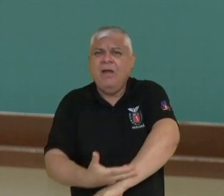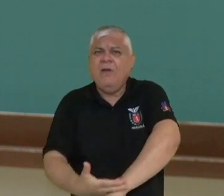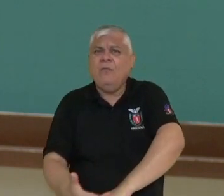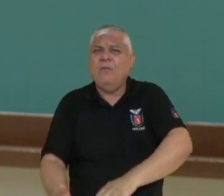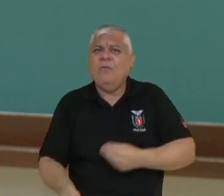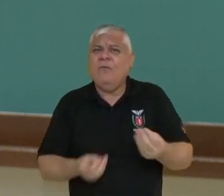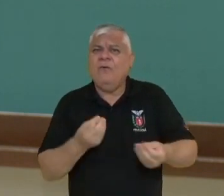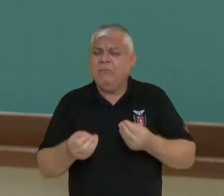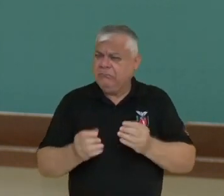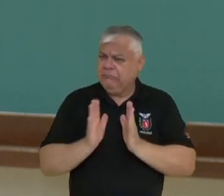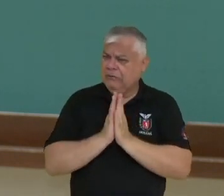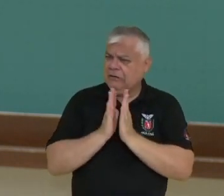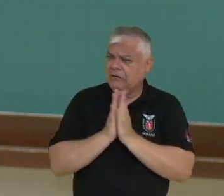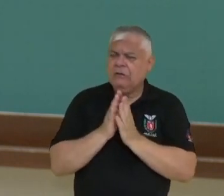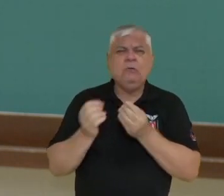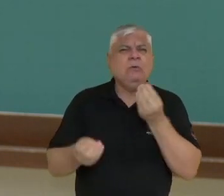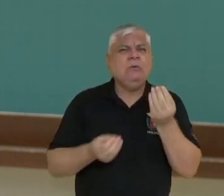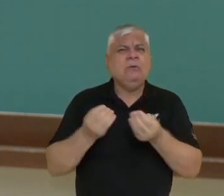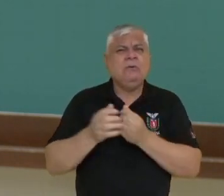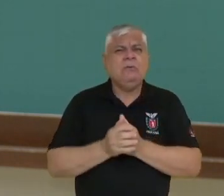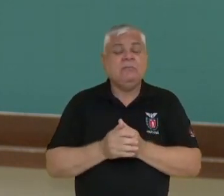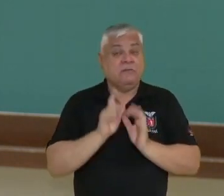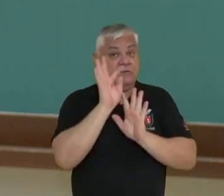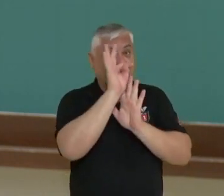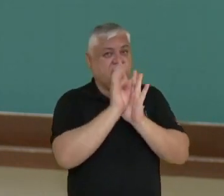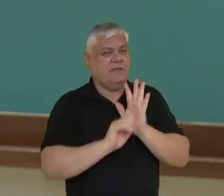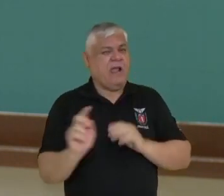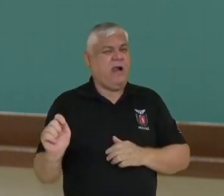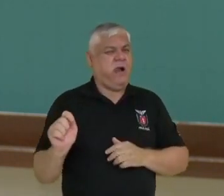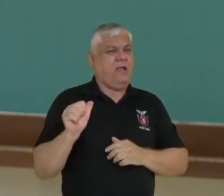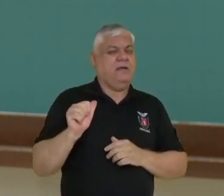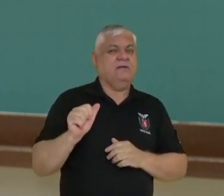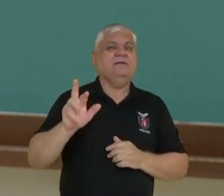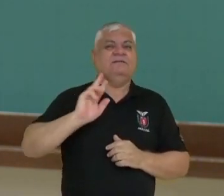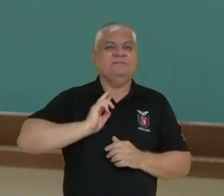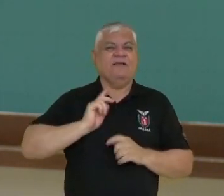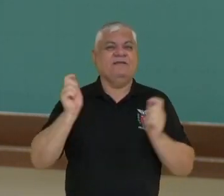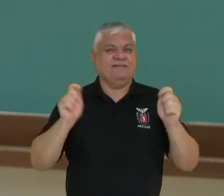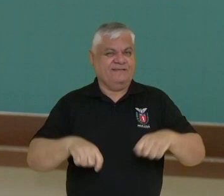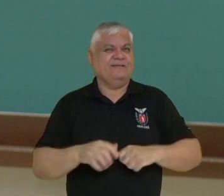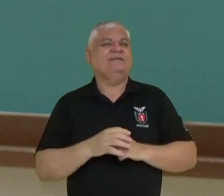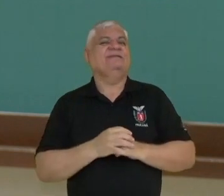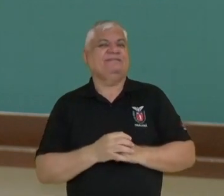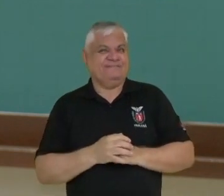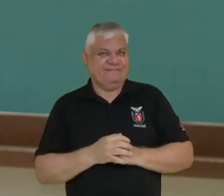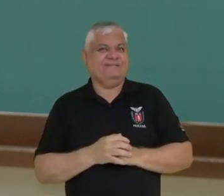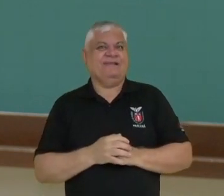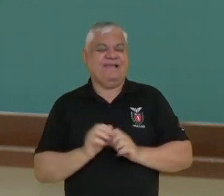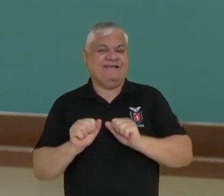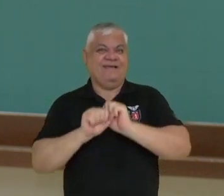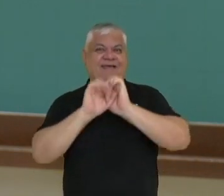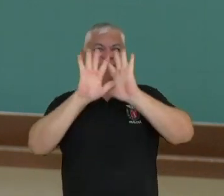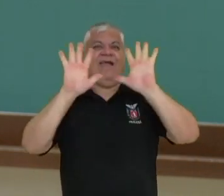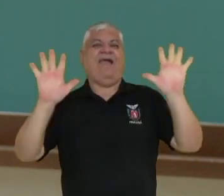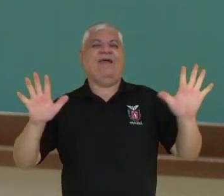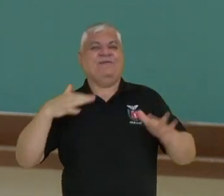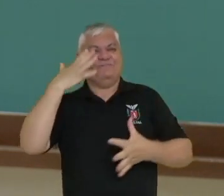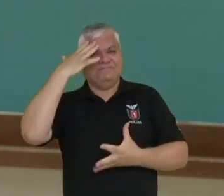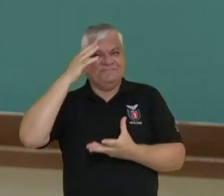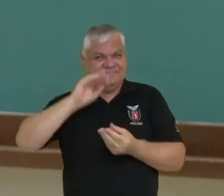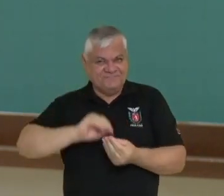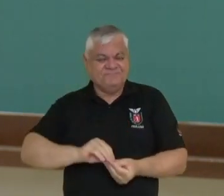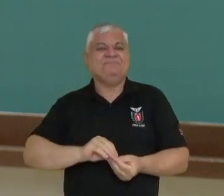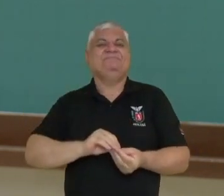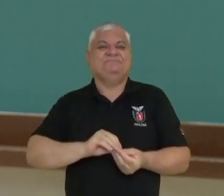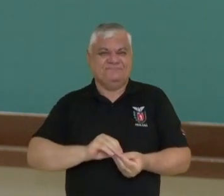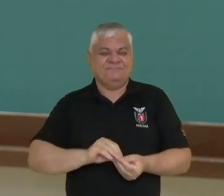vezes os textos eles nos trazem a resposta de uma forma mais, o quê? Explícita. Ou seja,